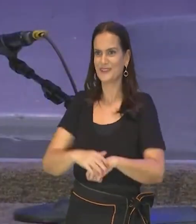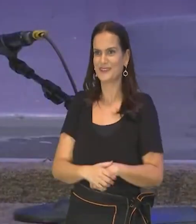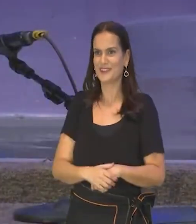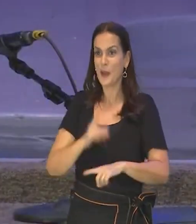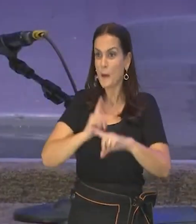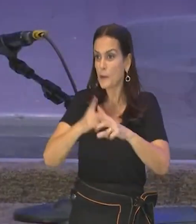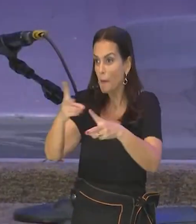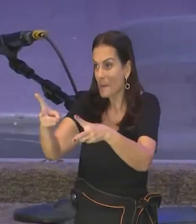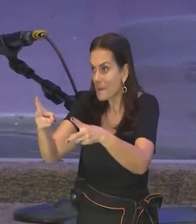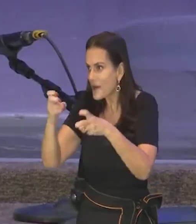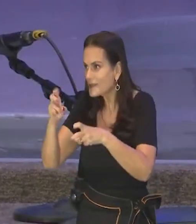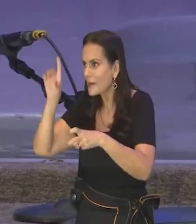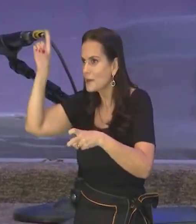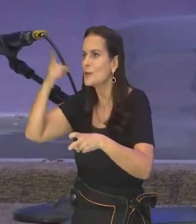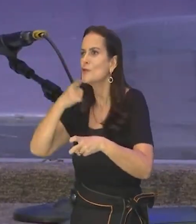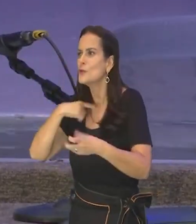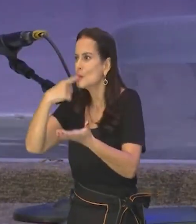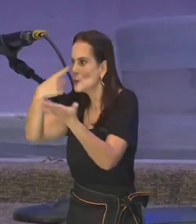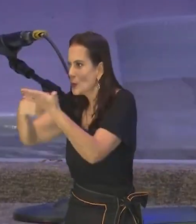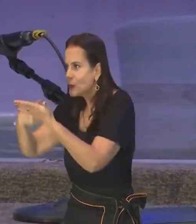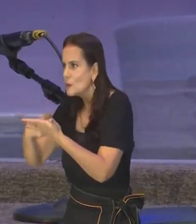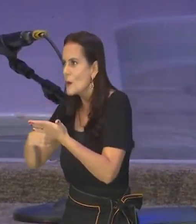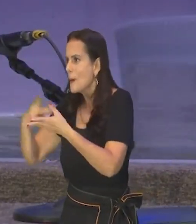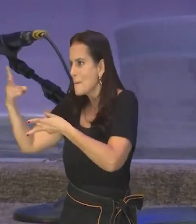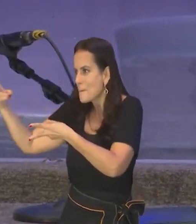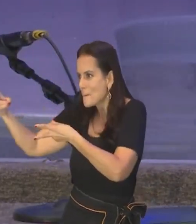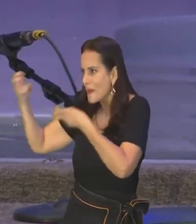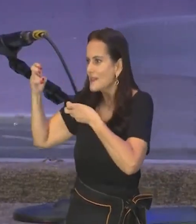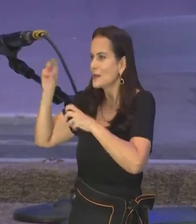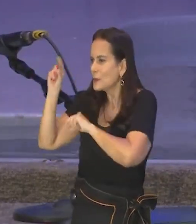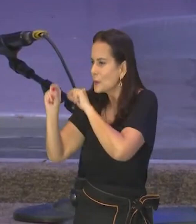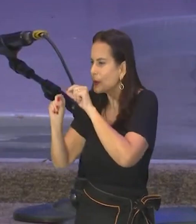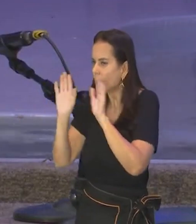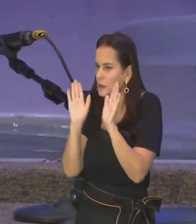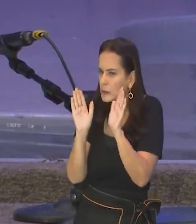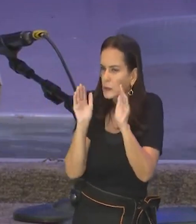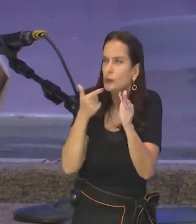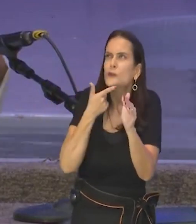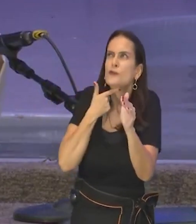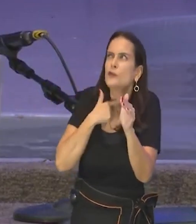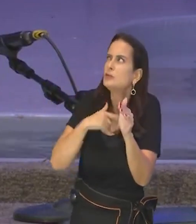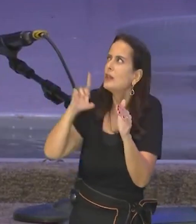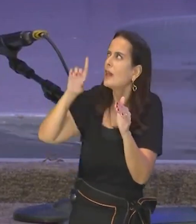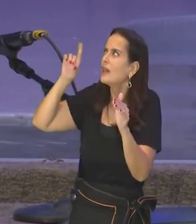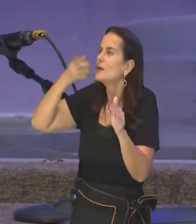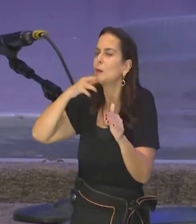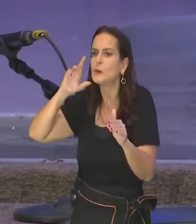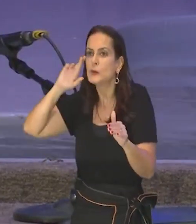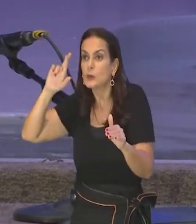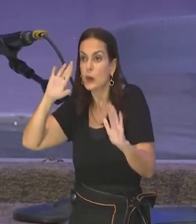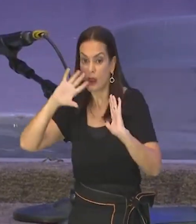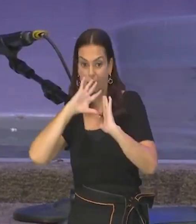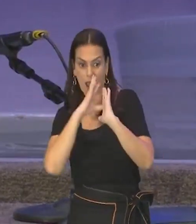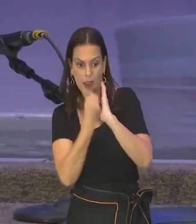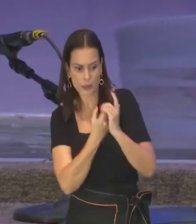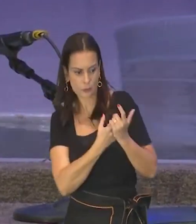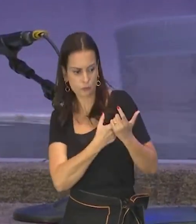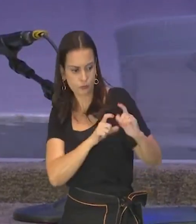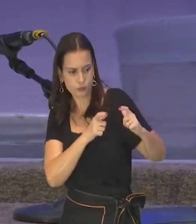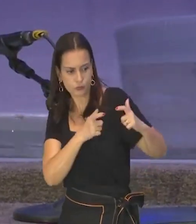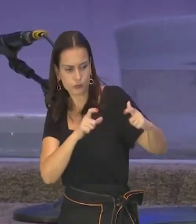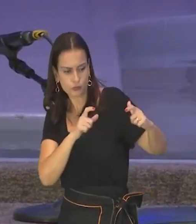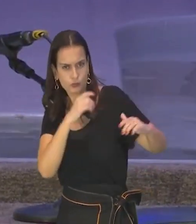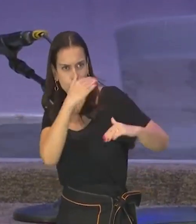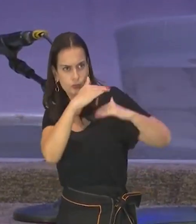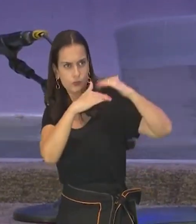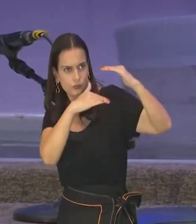Porque ele está percebendo o mover de Deus, porque ele está percebendo a intenção do Senhor de fazer com que a igreja cresça, se